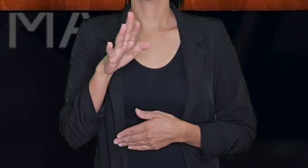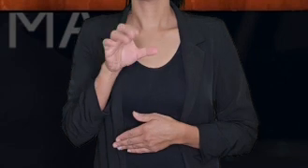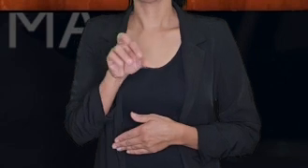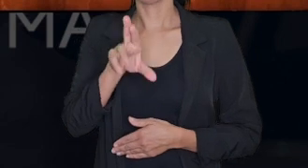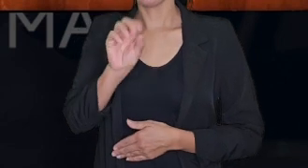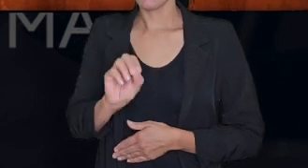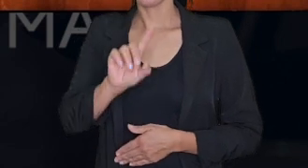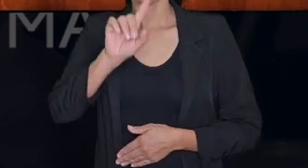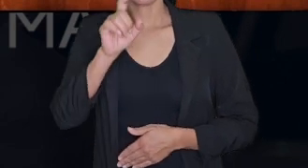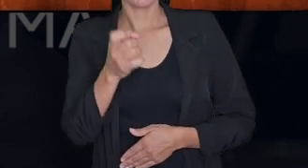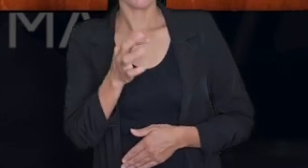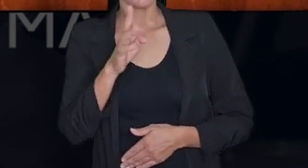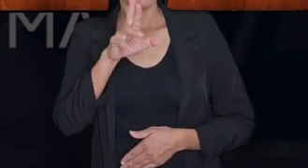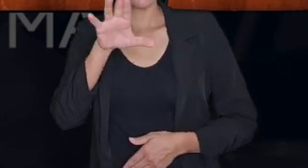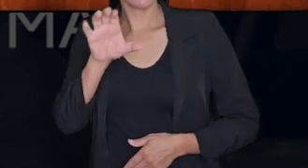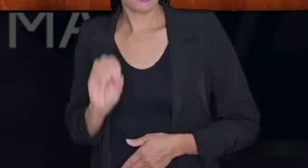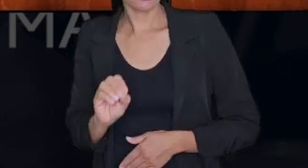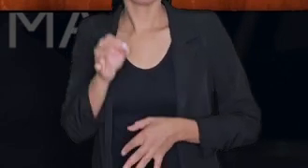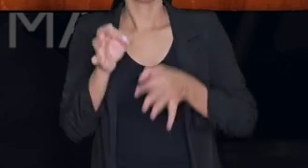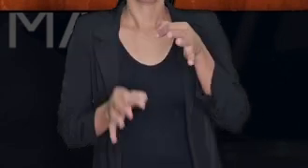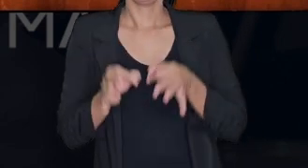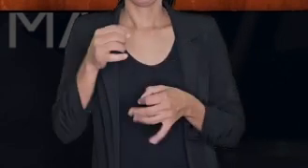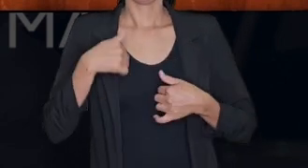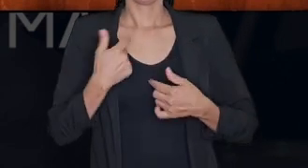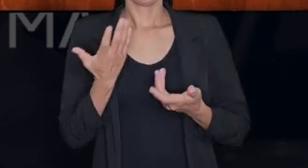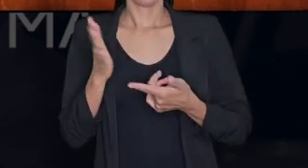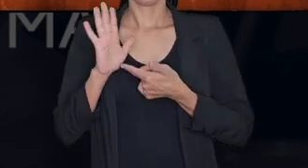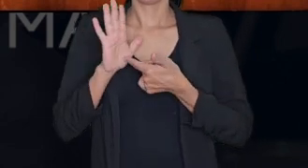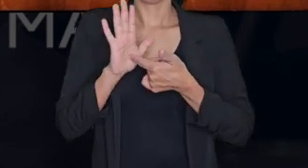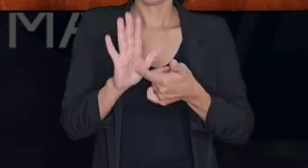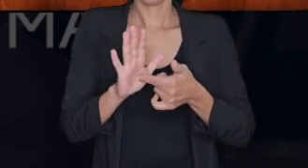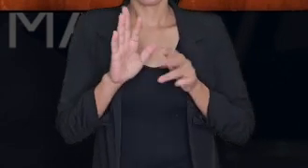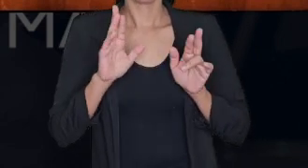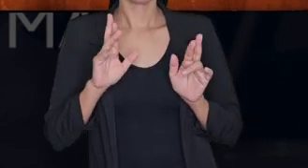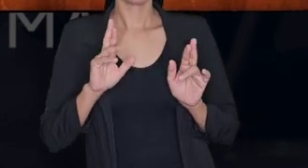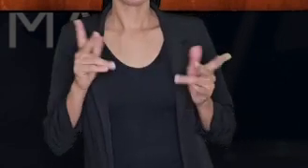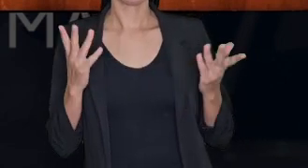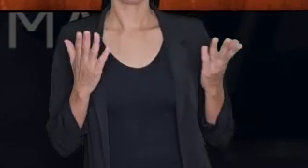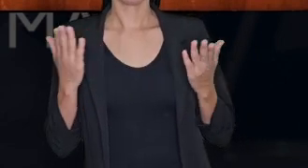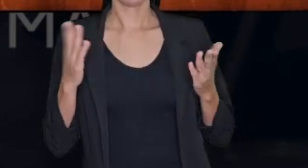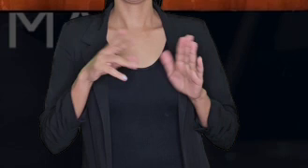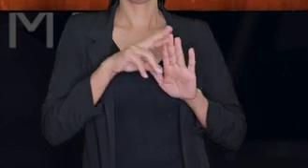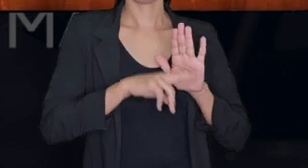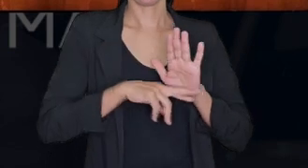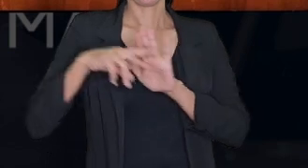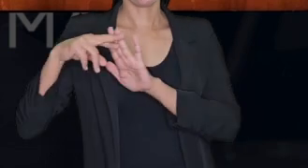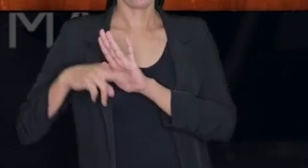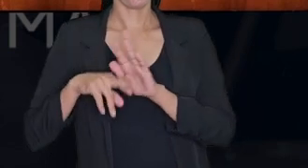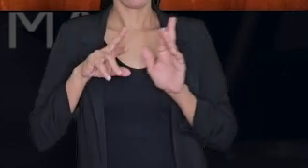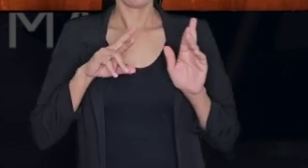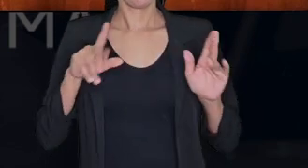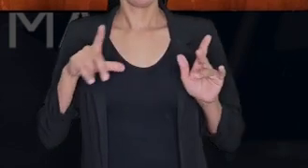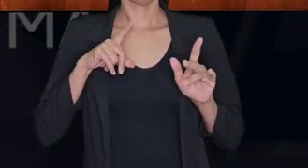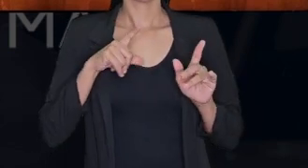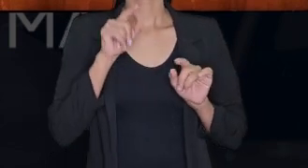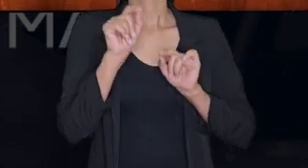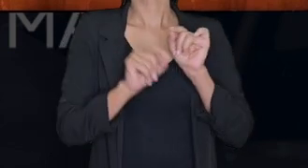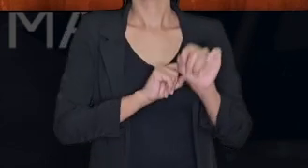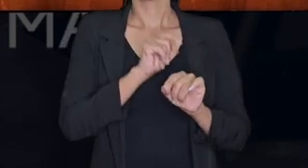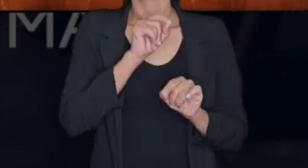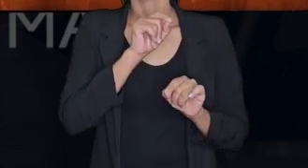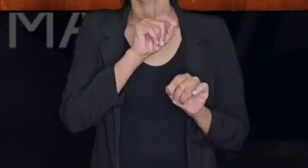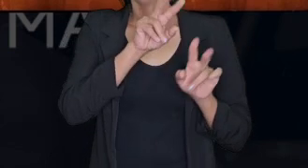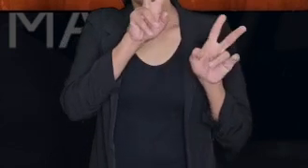aqui é sobre inventário extrajudicial, e aqui eu gostaria de mostrar já uma diferença